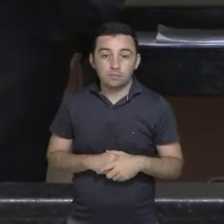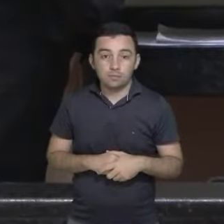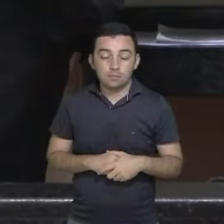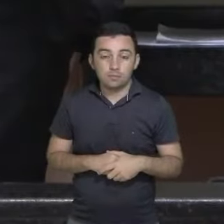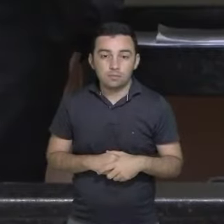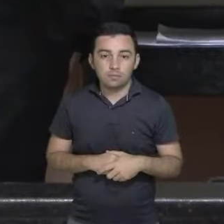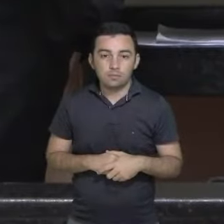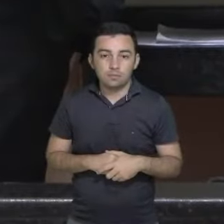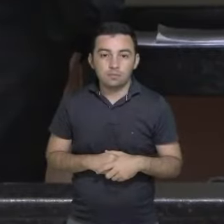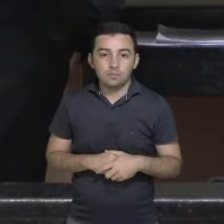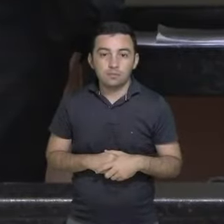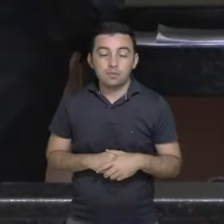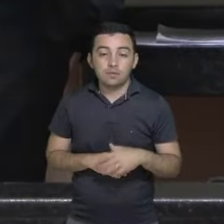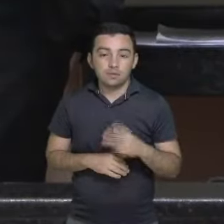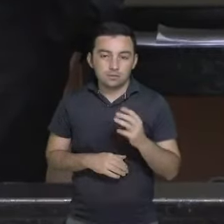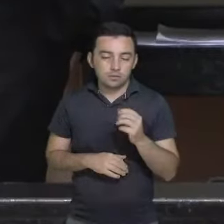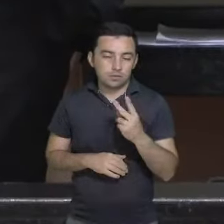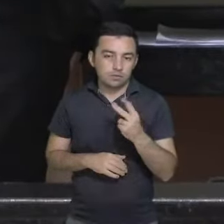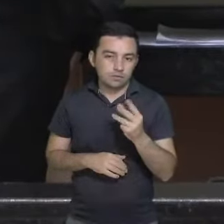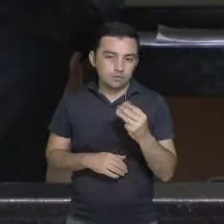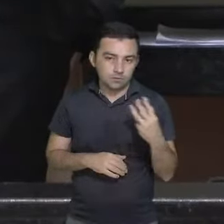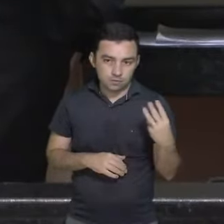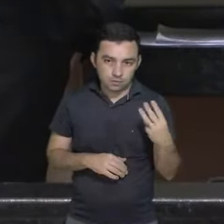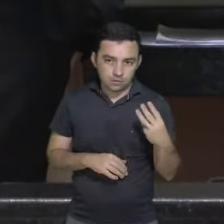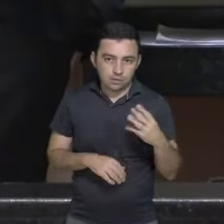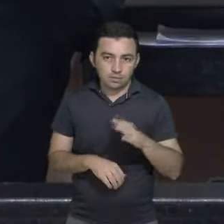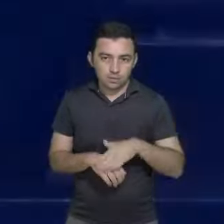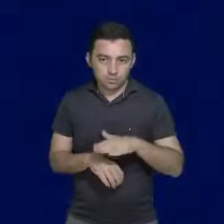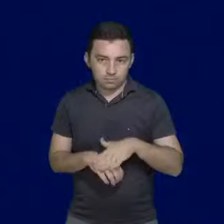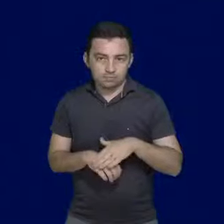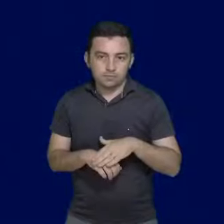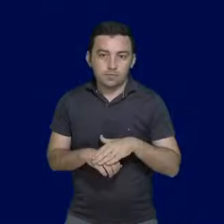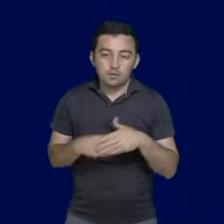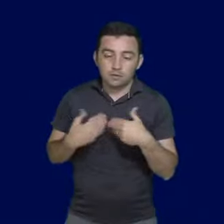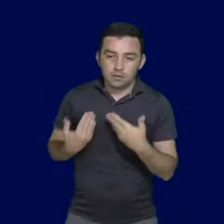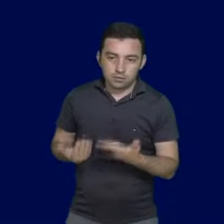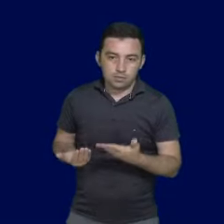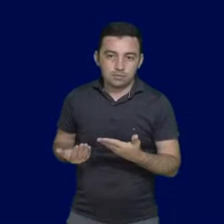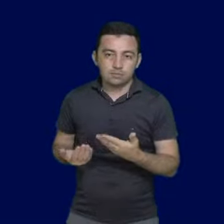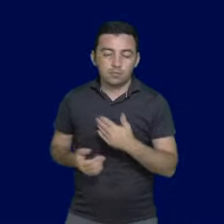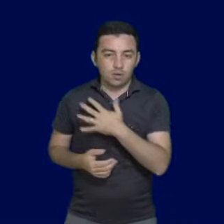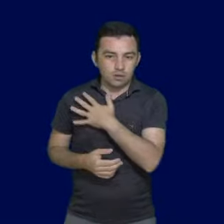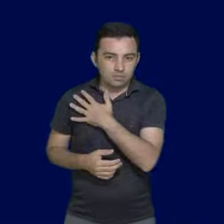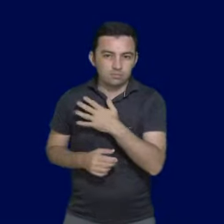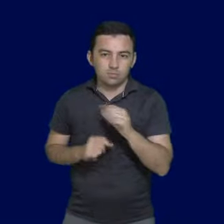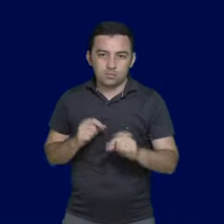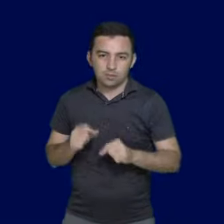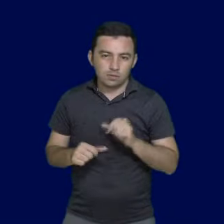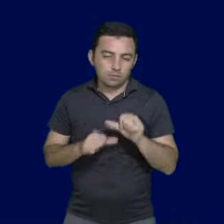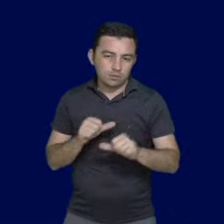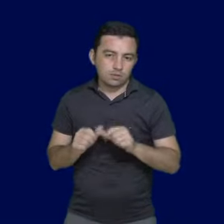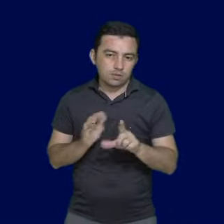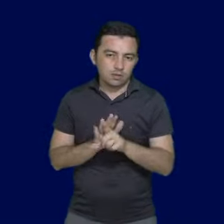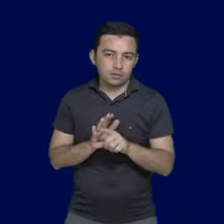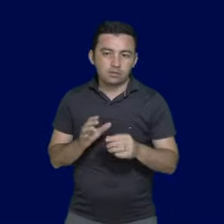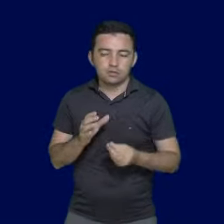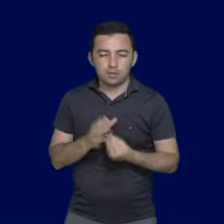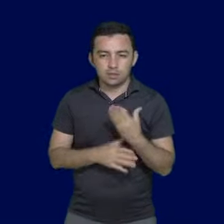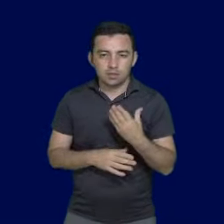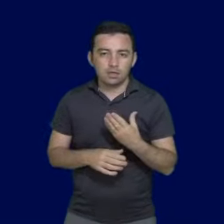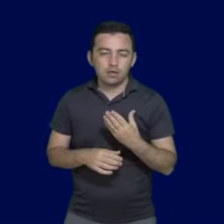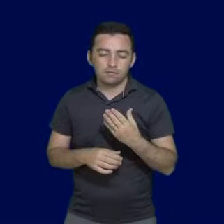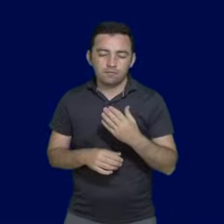de 2023, autoria deputado Napoleão Bernardes, altera a lei complementar 831 de 2023, que institui o programa Universidade